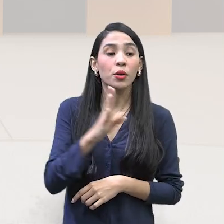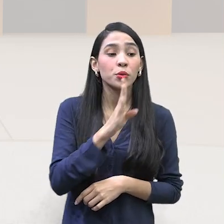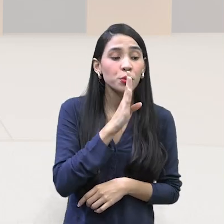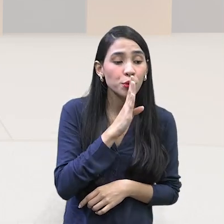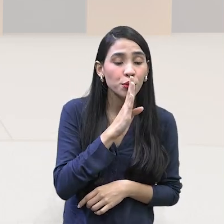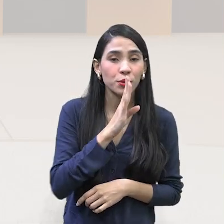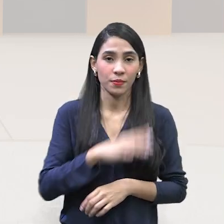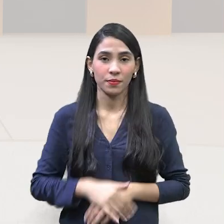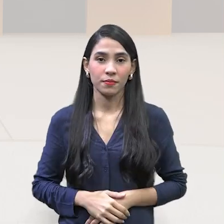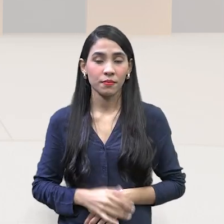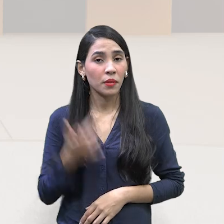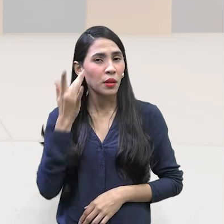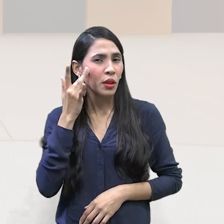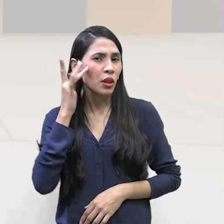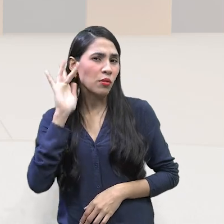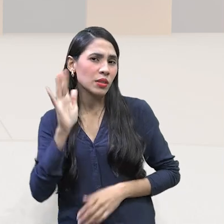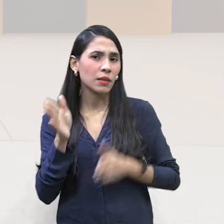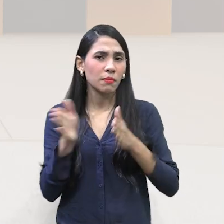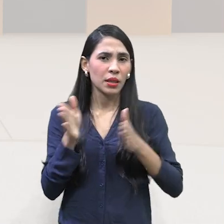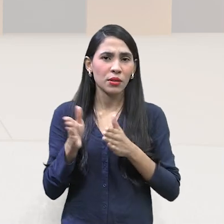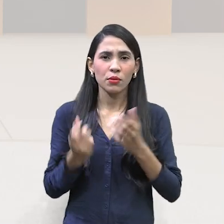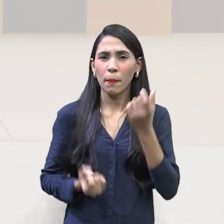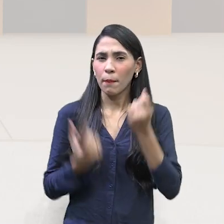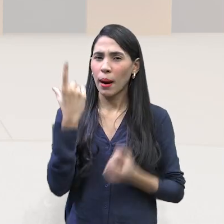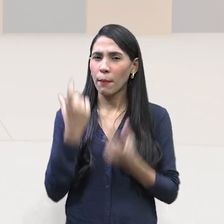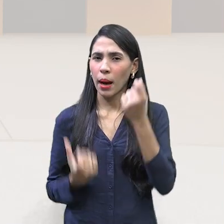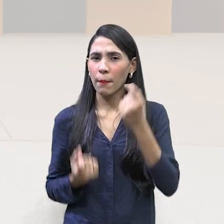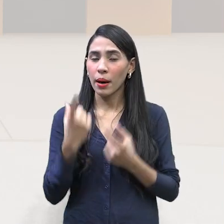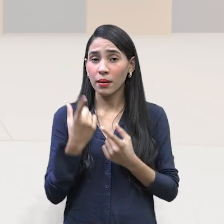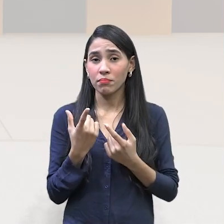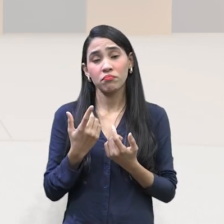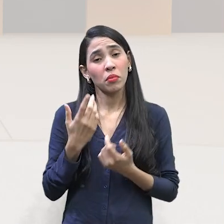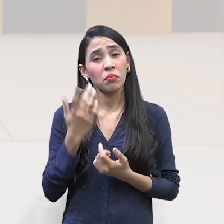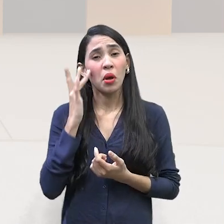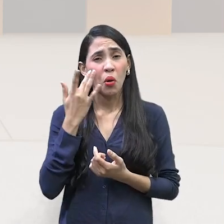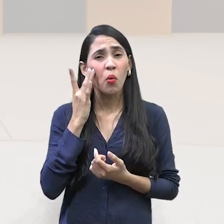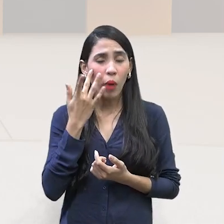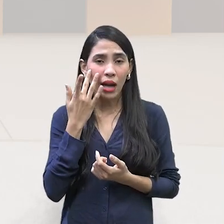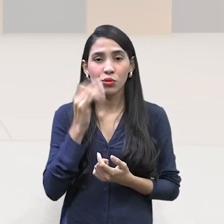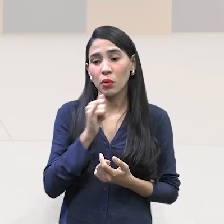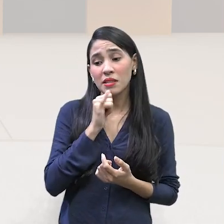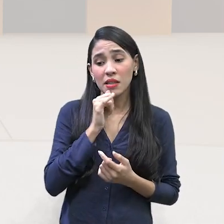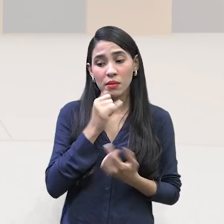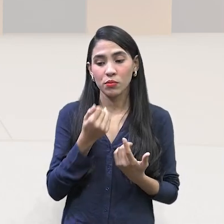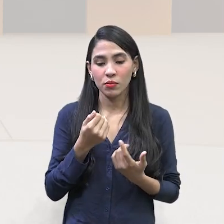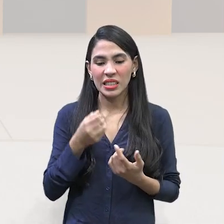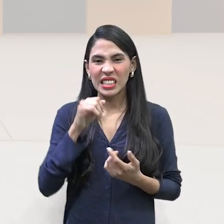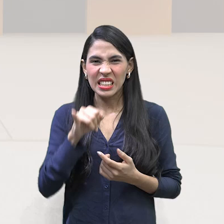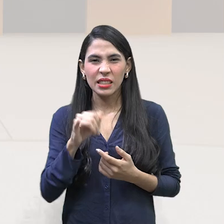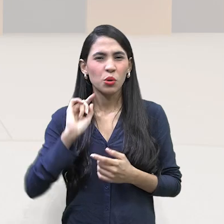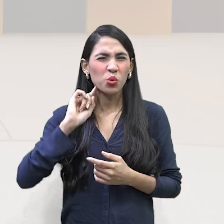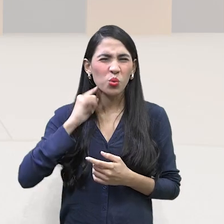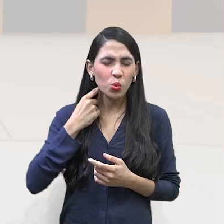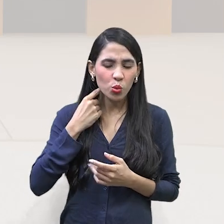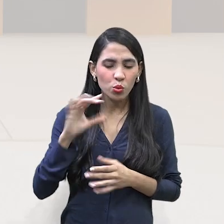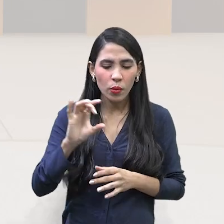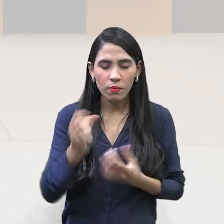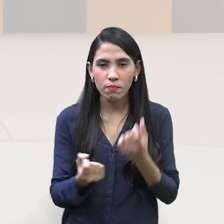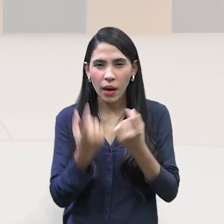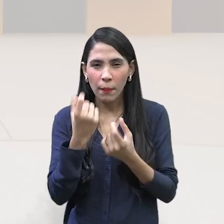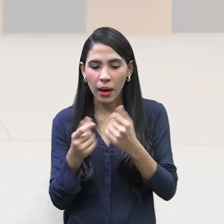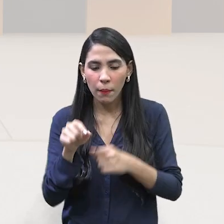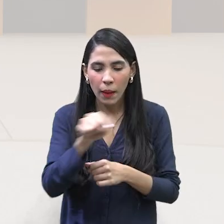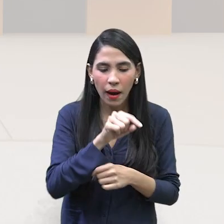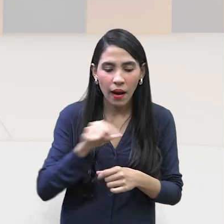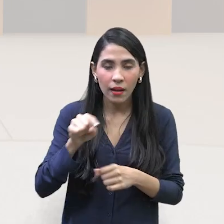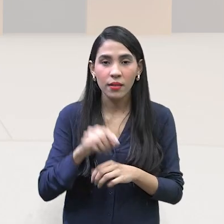é? Não sei se naquela época já tinha pipoca, eu acho que ele também poderia ver aí quem deixava, né, o cinema sujo, espalhava pipoca ali